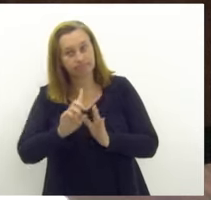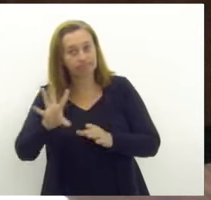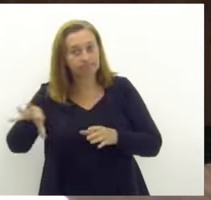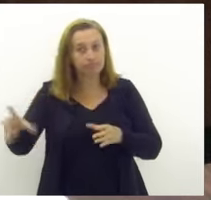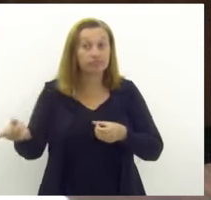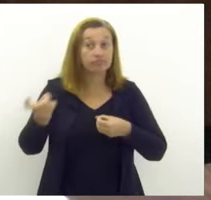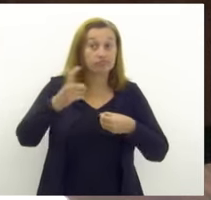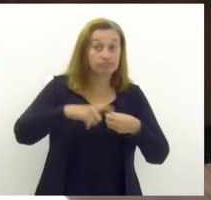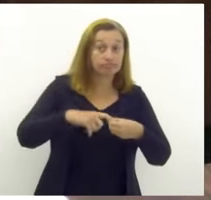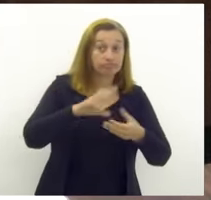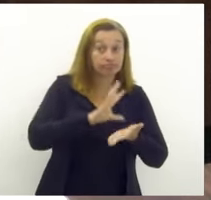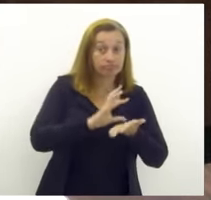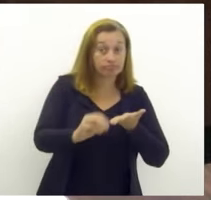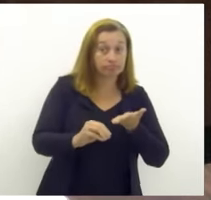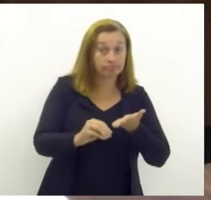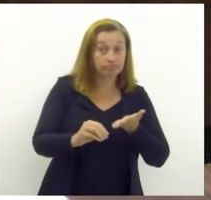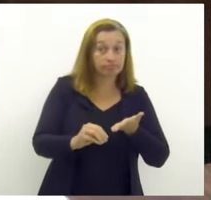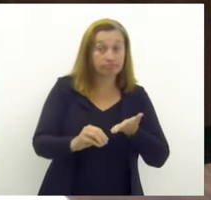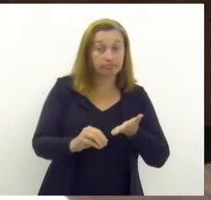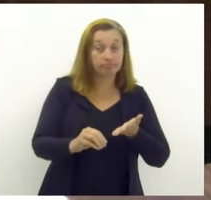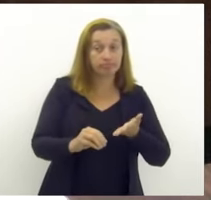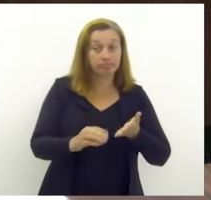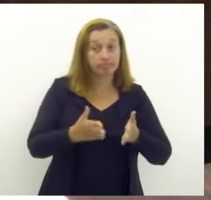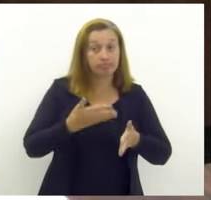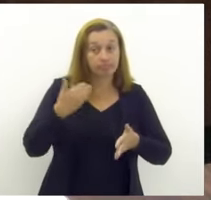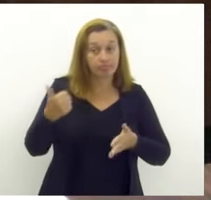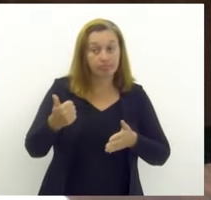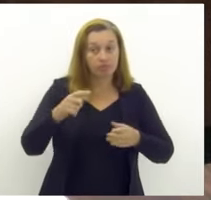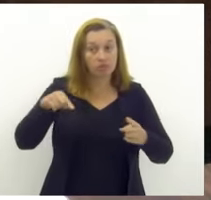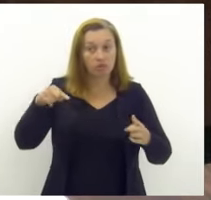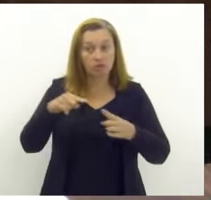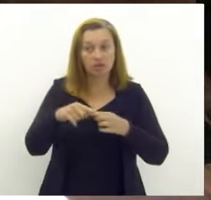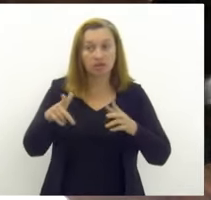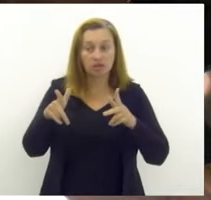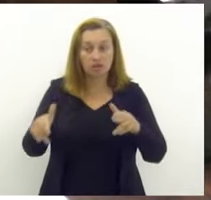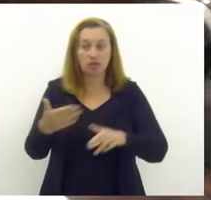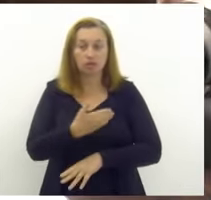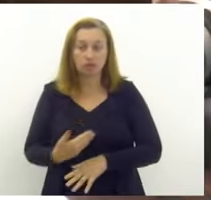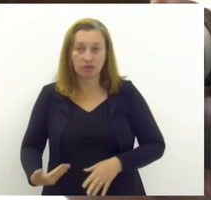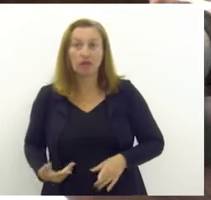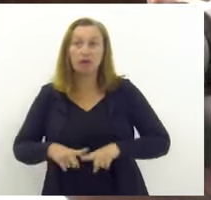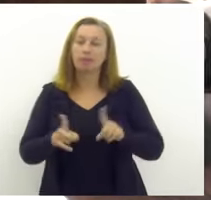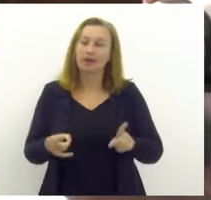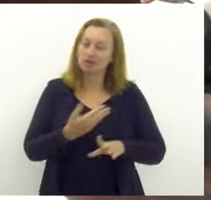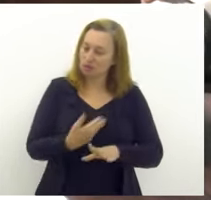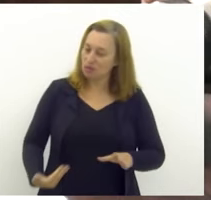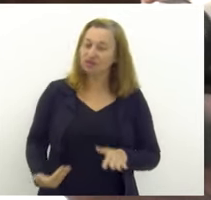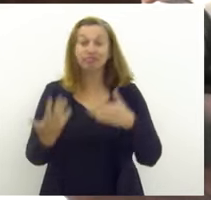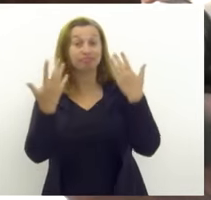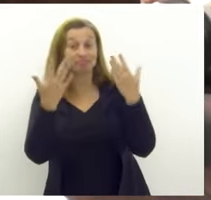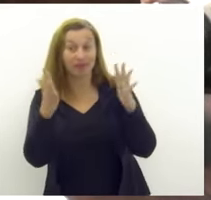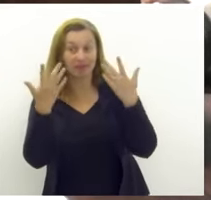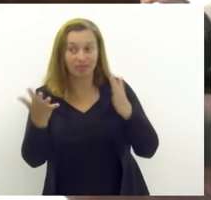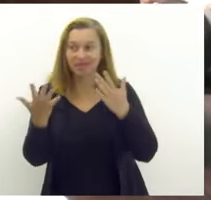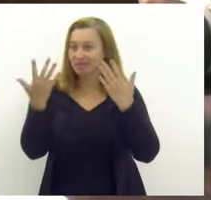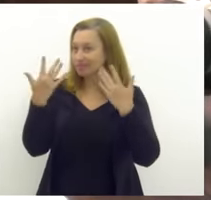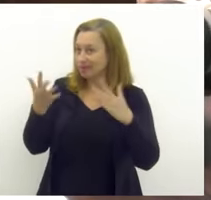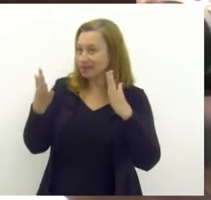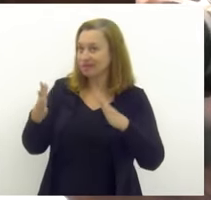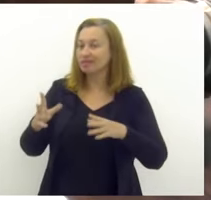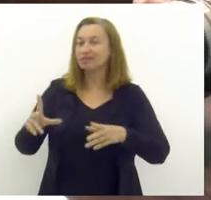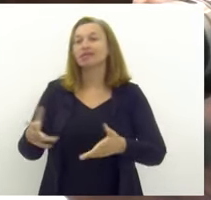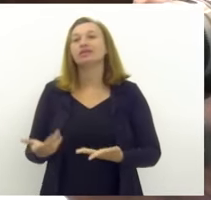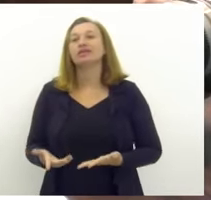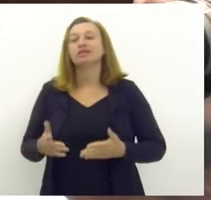pra pauta para prorrogar que seria o mesmo objetivo do governo mas o governo tá de parabéns aqui o mérito é do